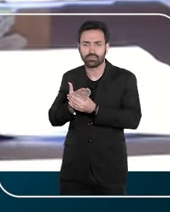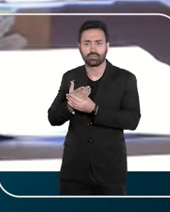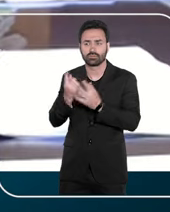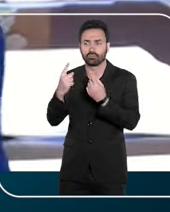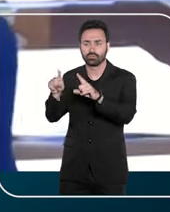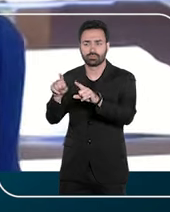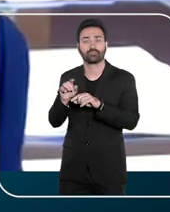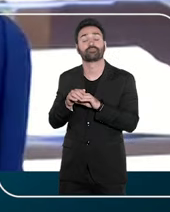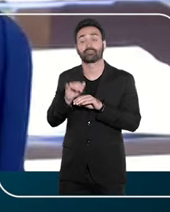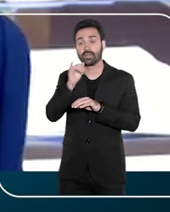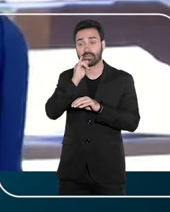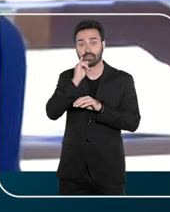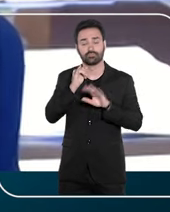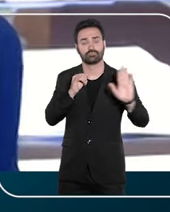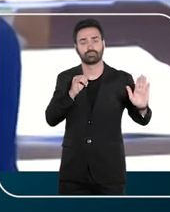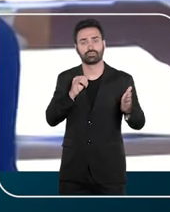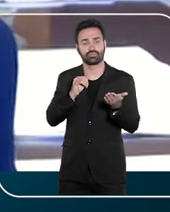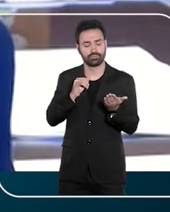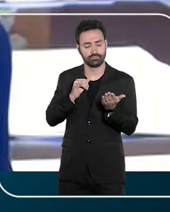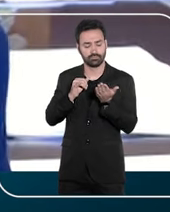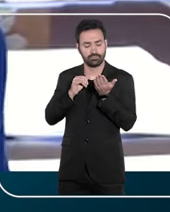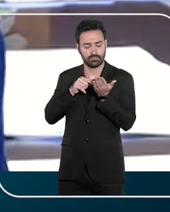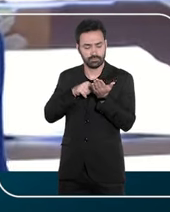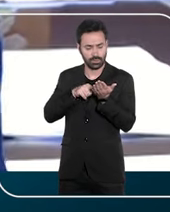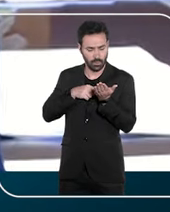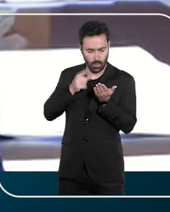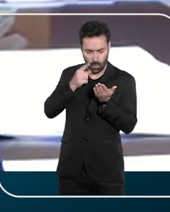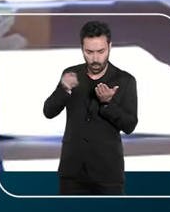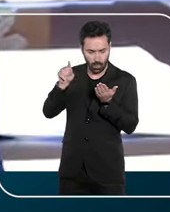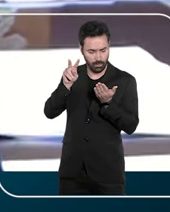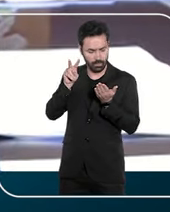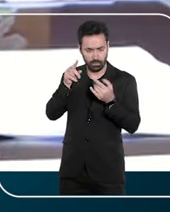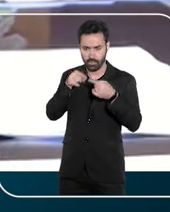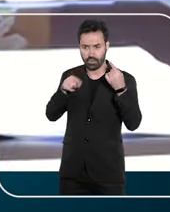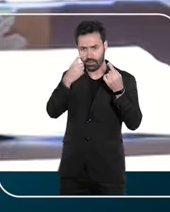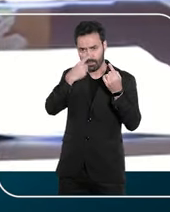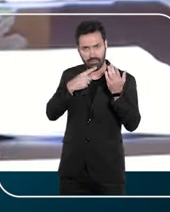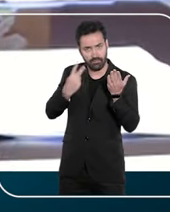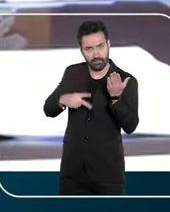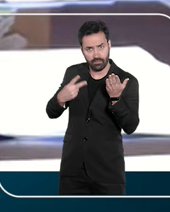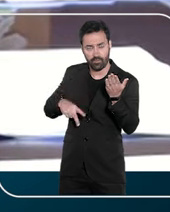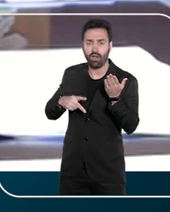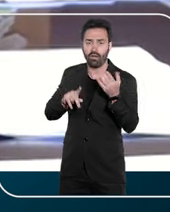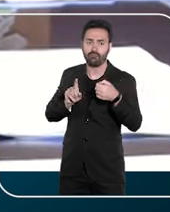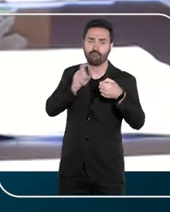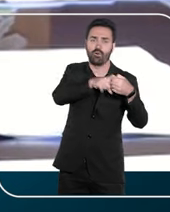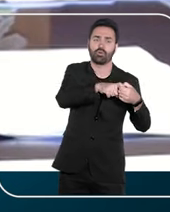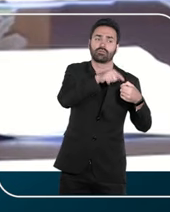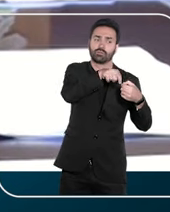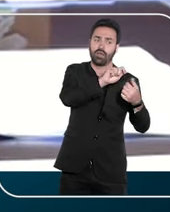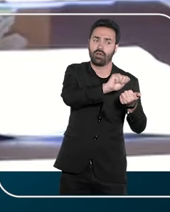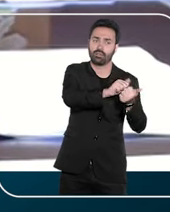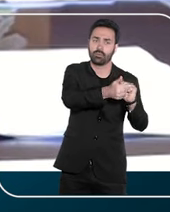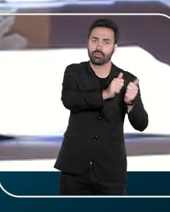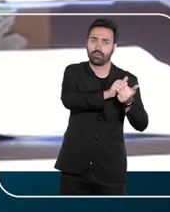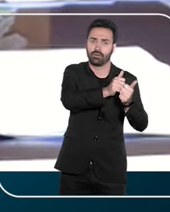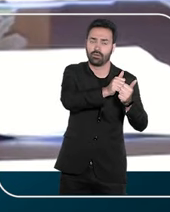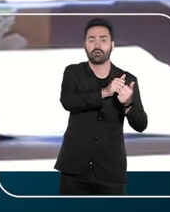julgados, retorna à origem para fazer a adaptação. Ou então, nós podemos ou não